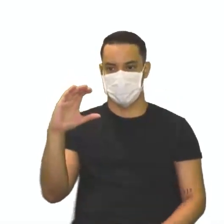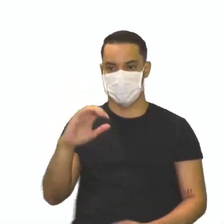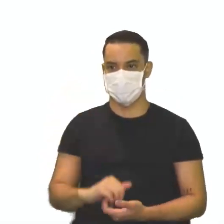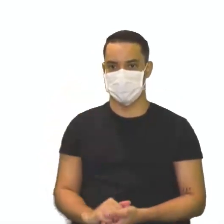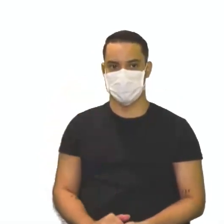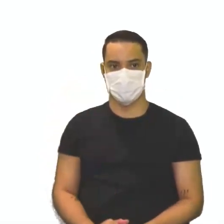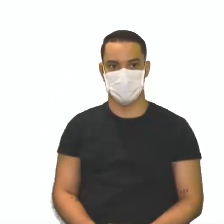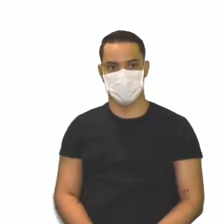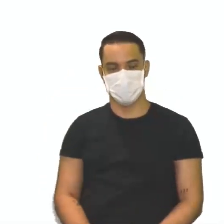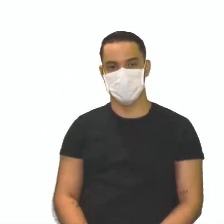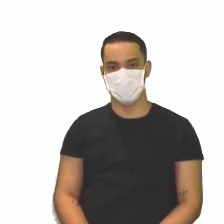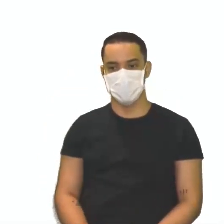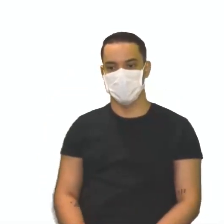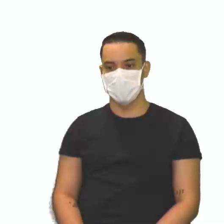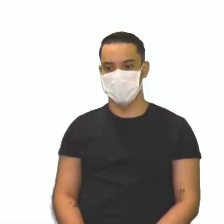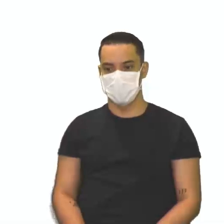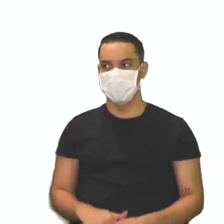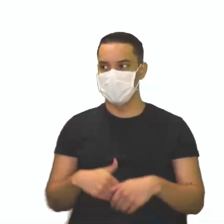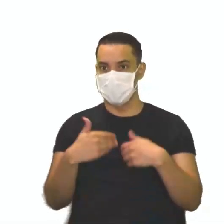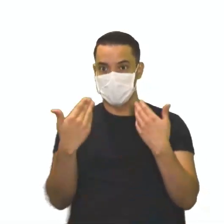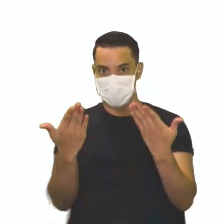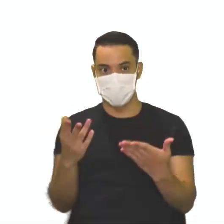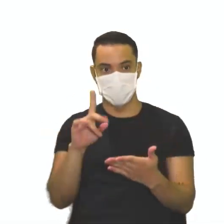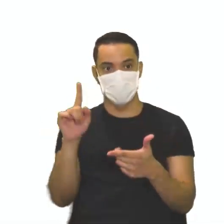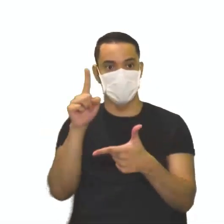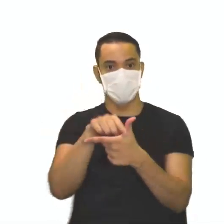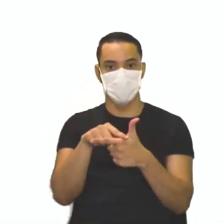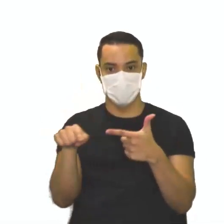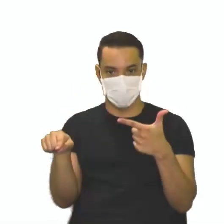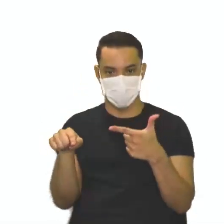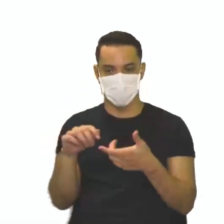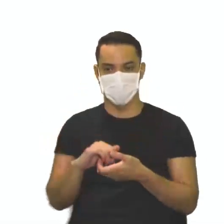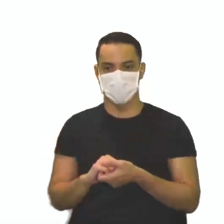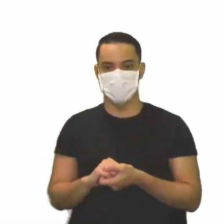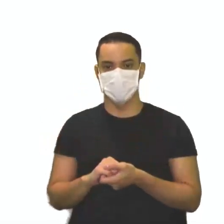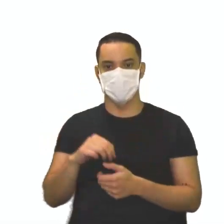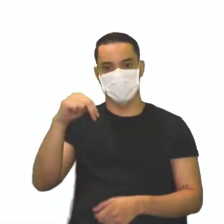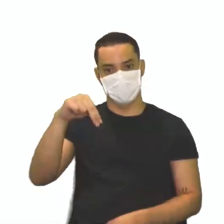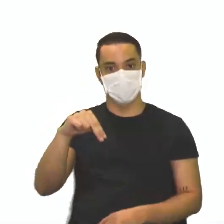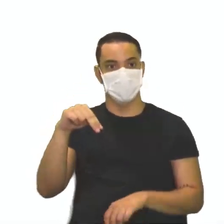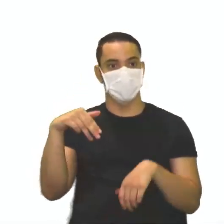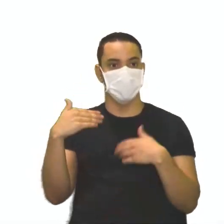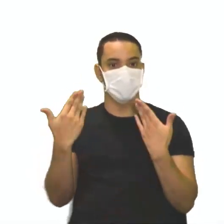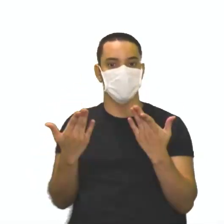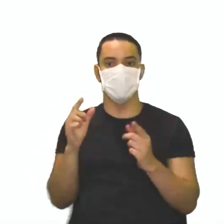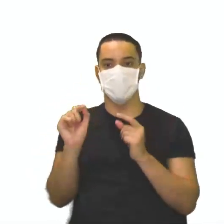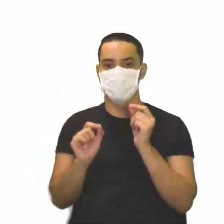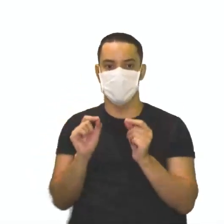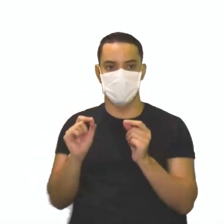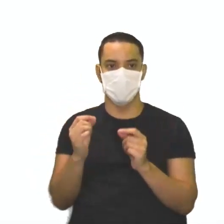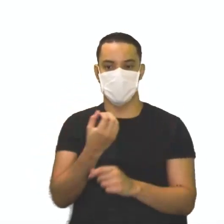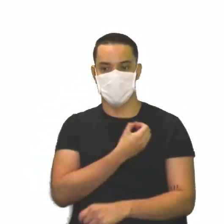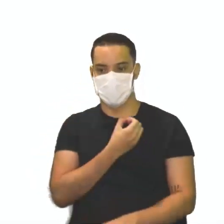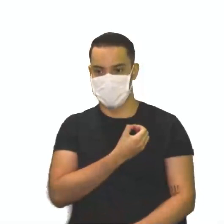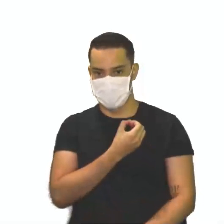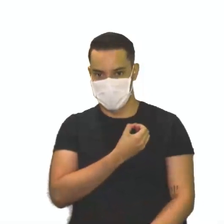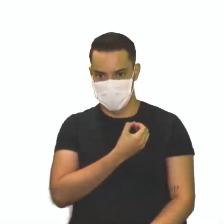coulomb, ok? Então ali, pessoal, vamos dividir. N vai ser, então, o valor da carga